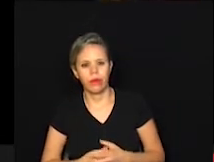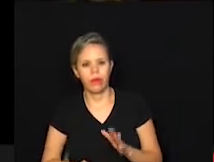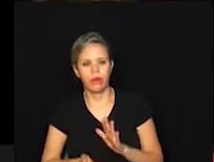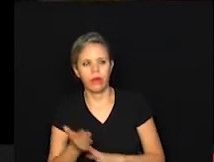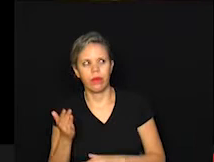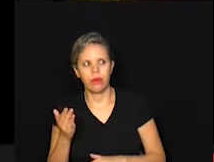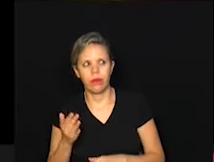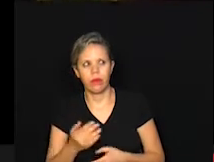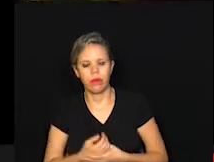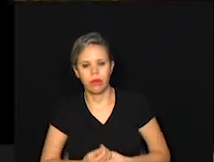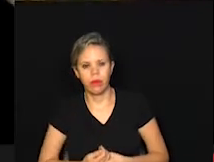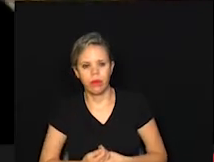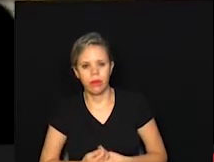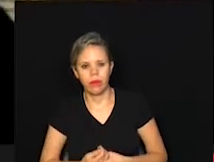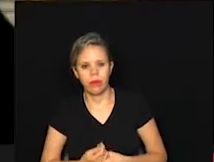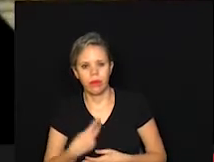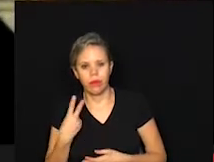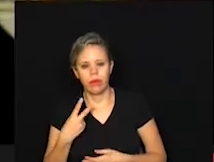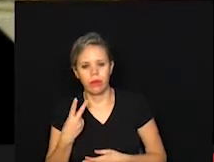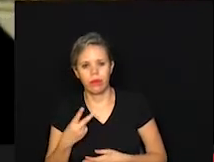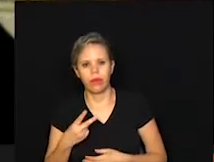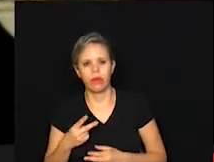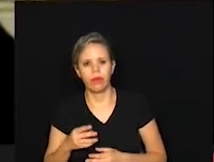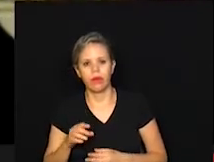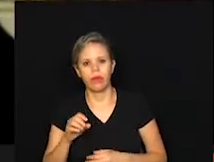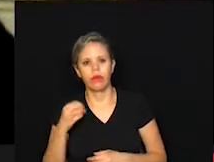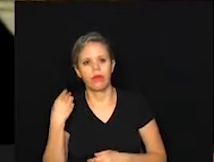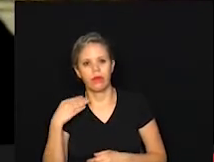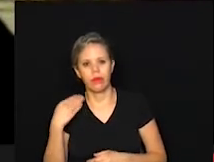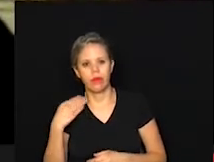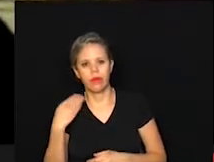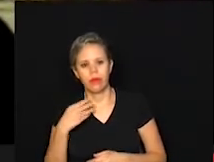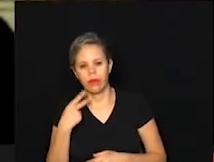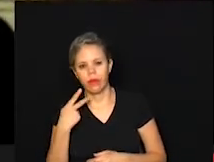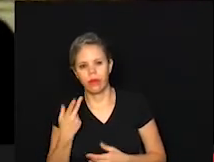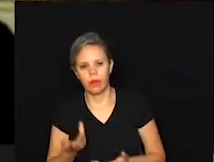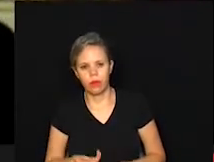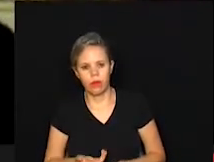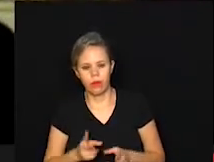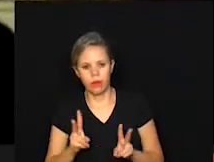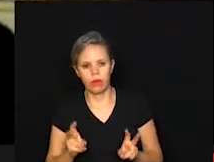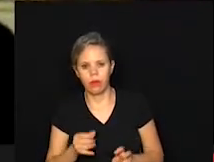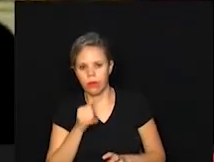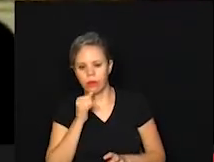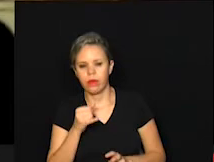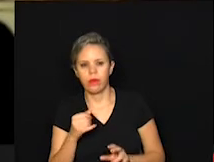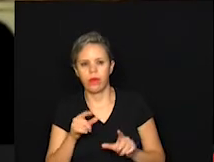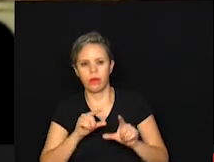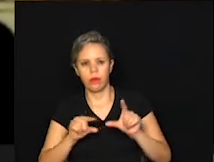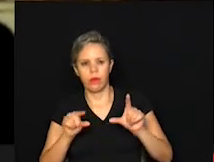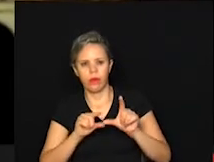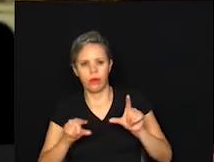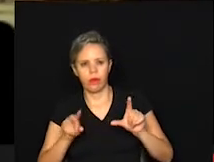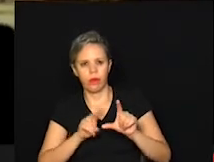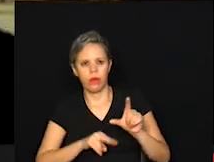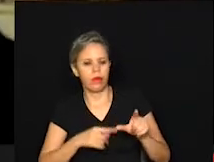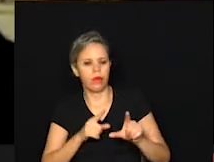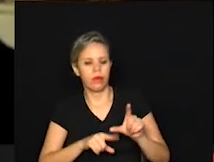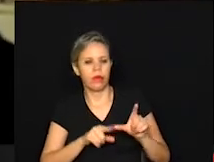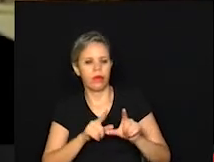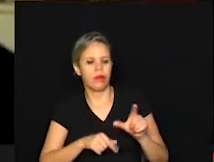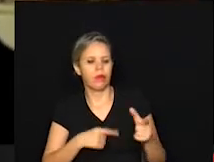aqui, não é? do PSOL, Mariana, em relação à nomenclatura,